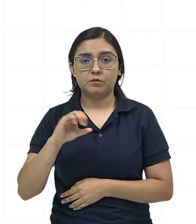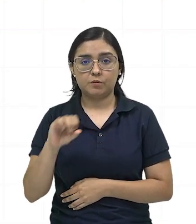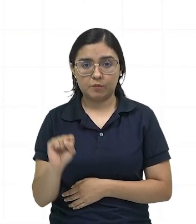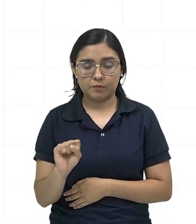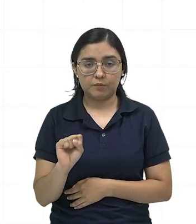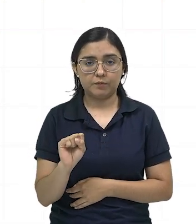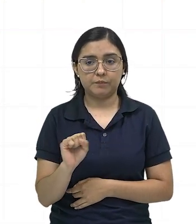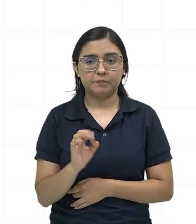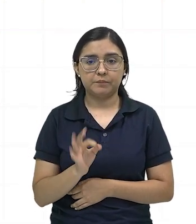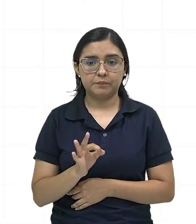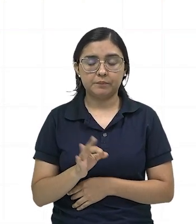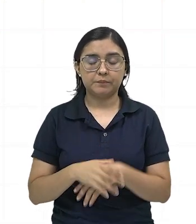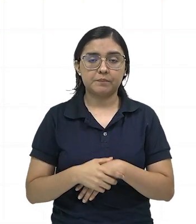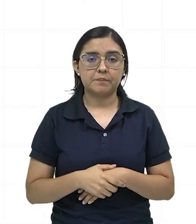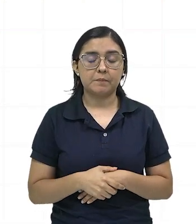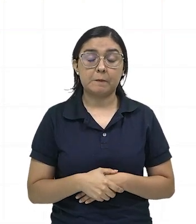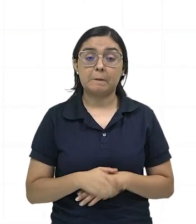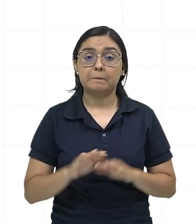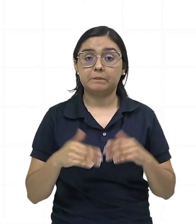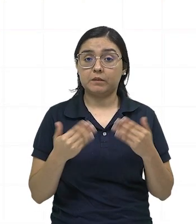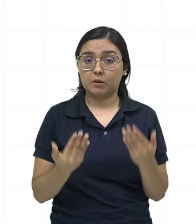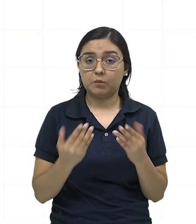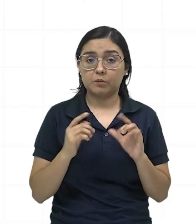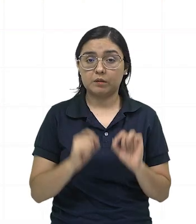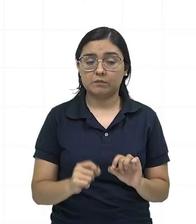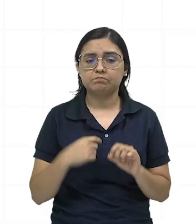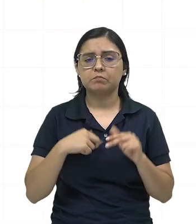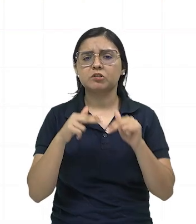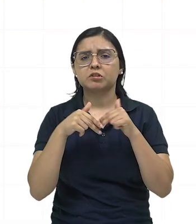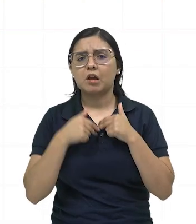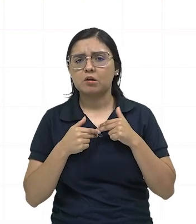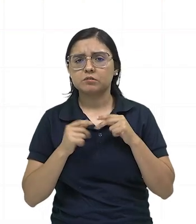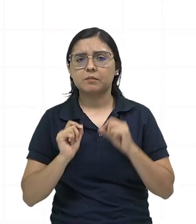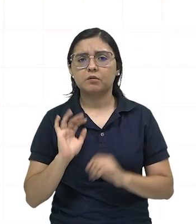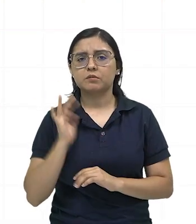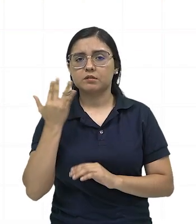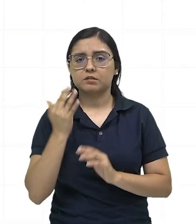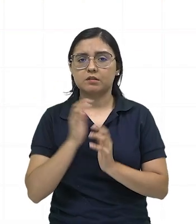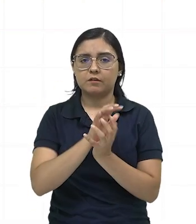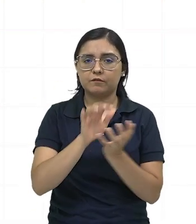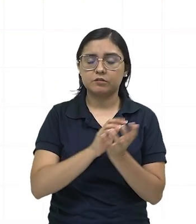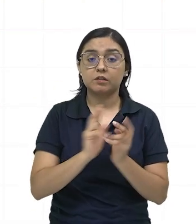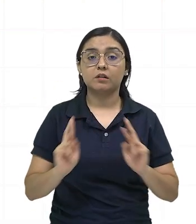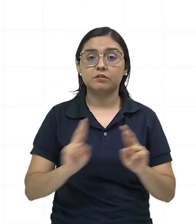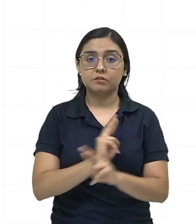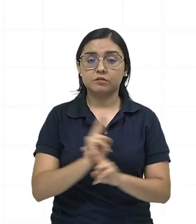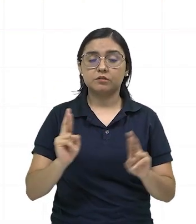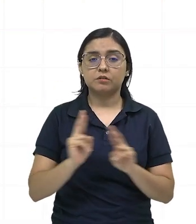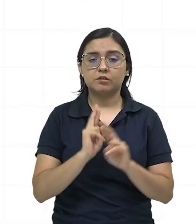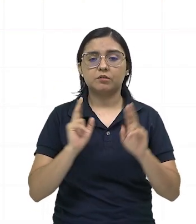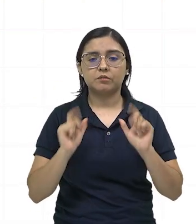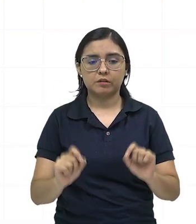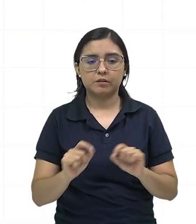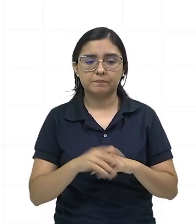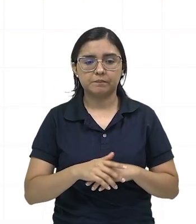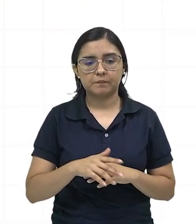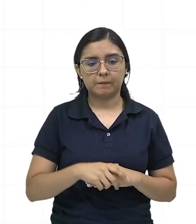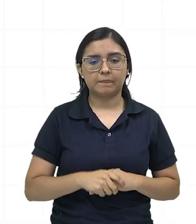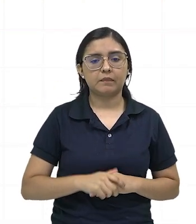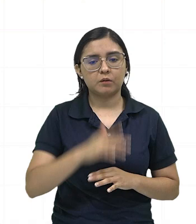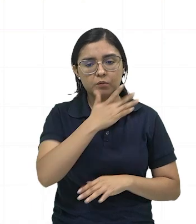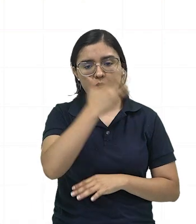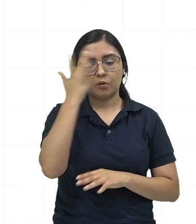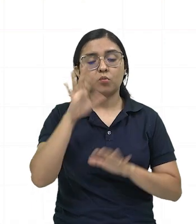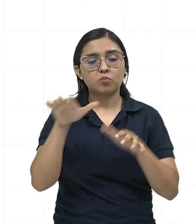1808, ok? Então, as causas dessa revolta estão ligadas ao descontentamento da